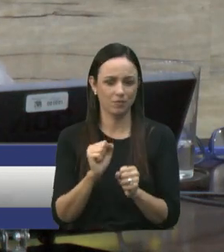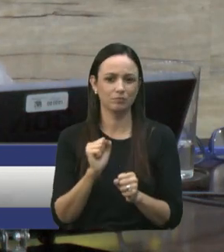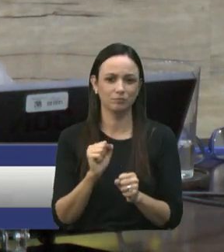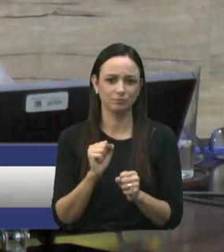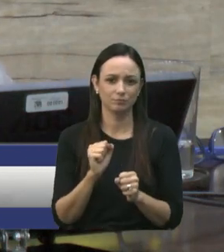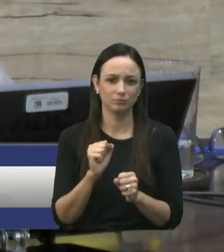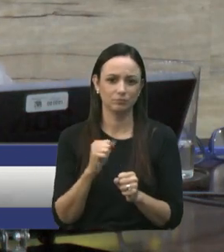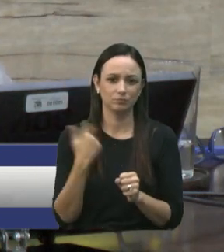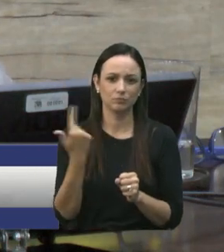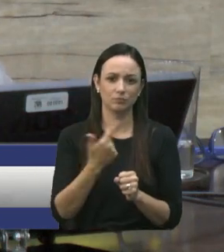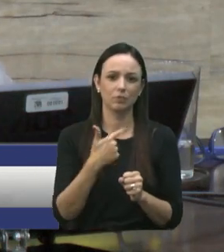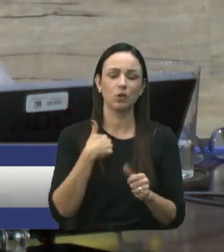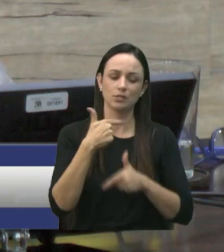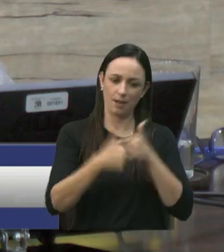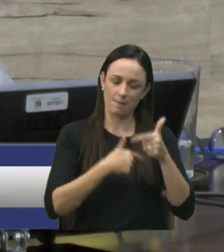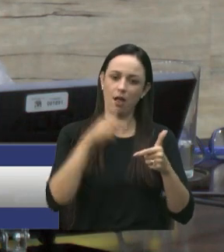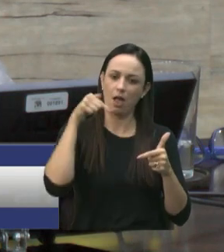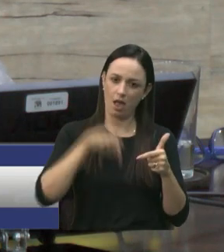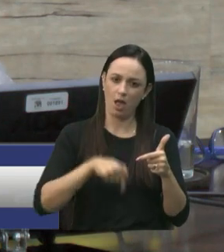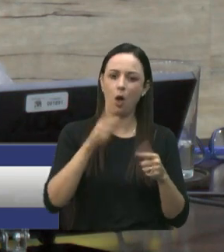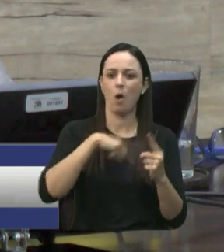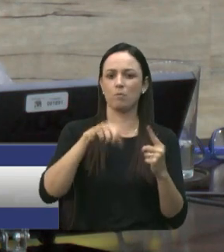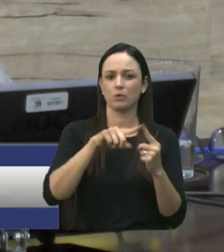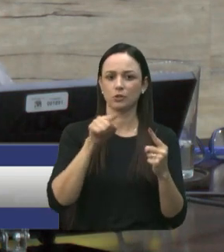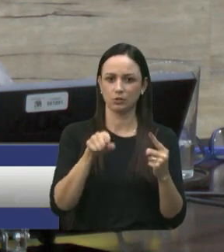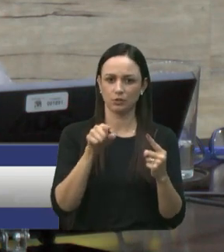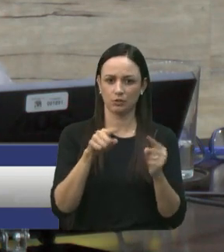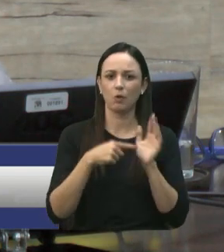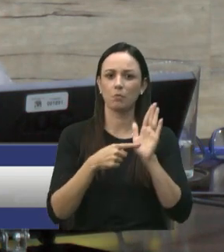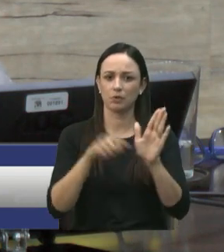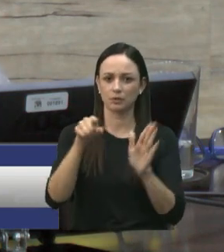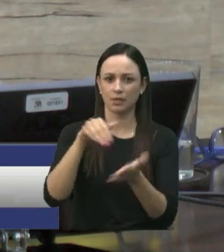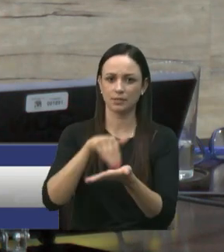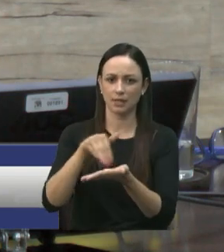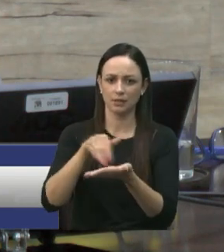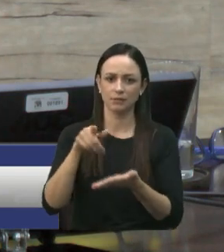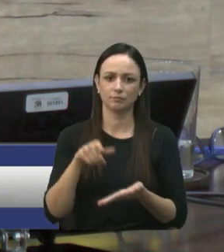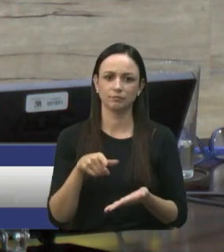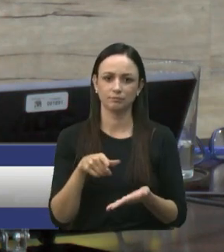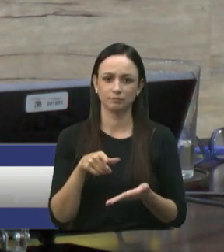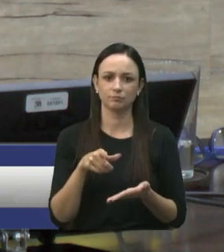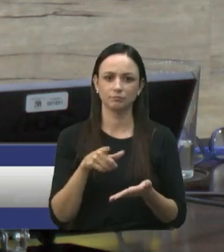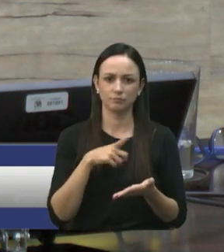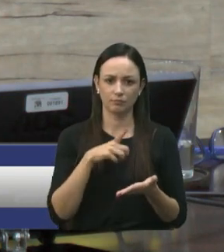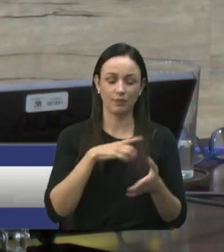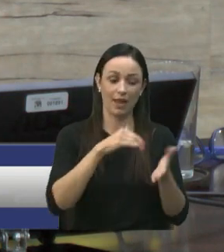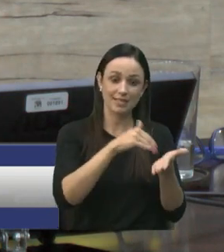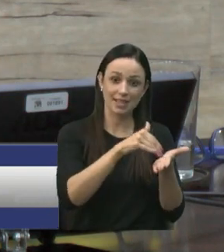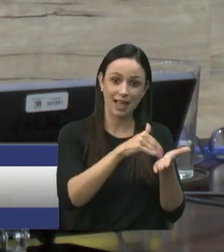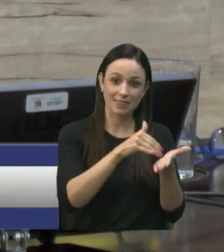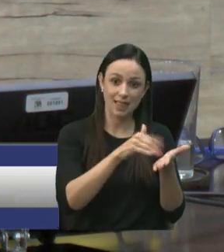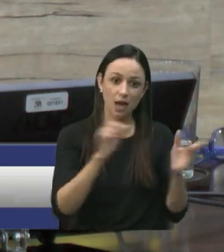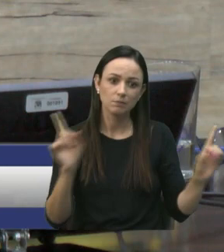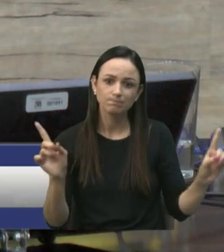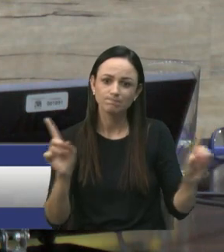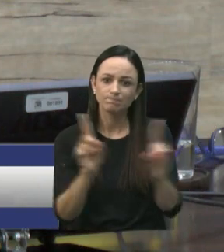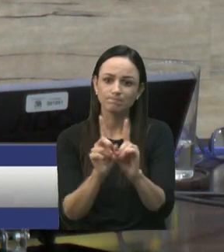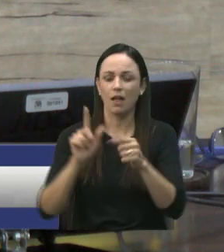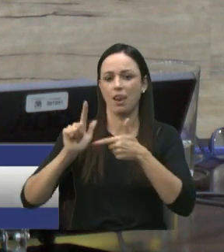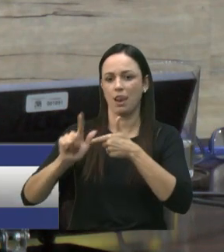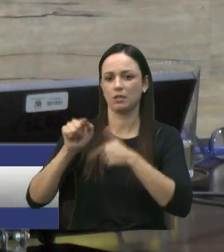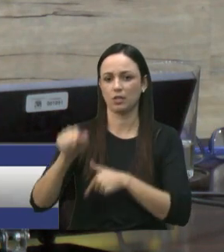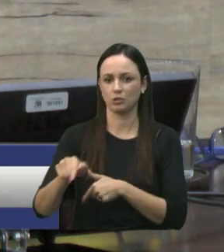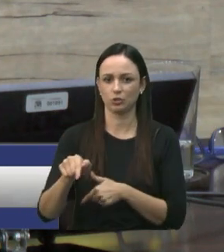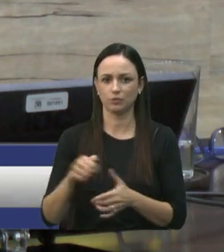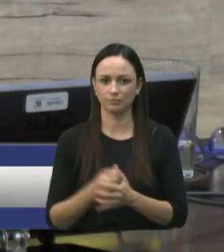faz parte do nosso trabalho, dentro do objetivo que vocês apresentaram às secretarias, é aproximar as secretarias do Legislativo em relação a